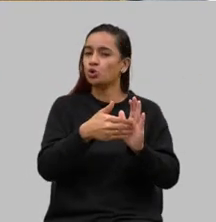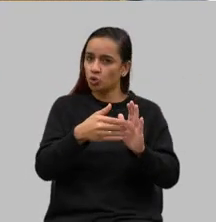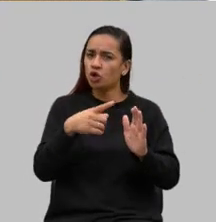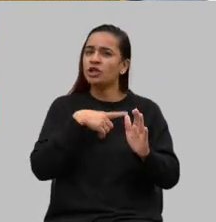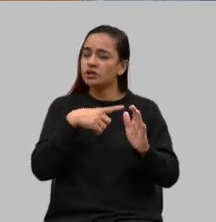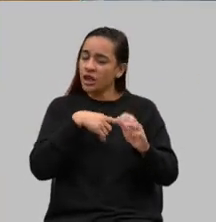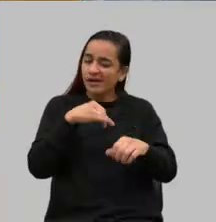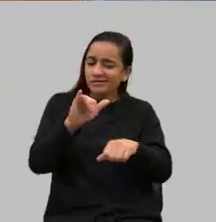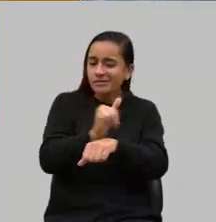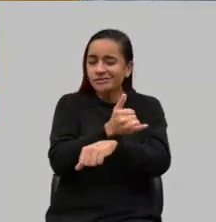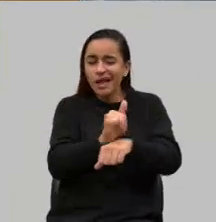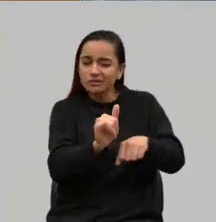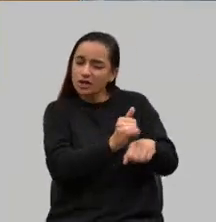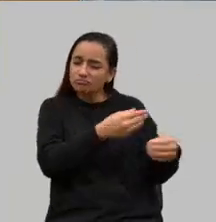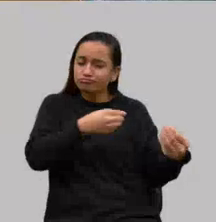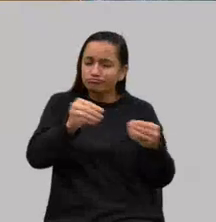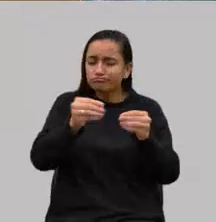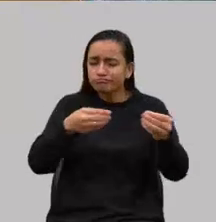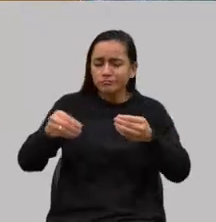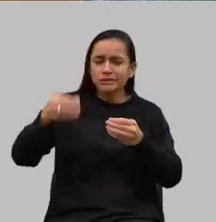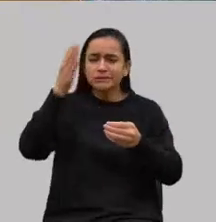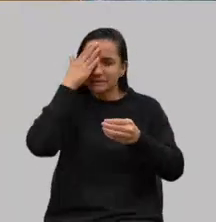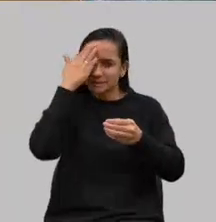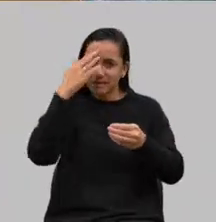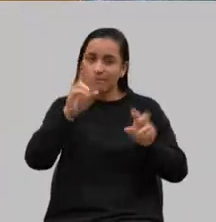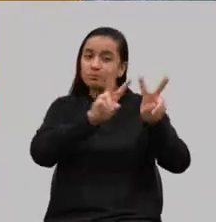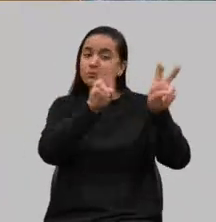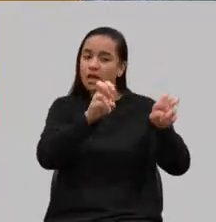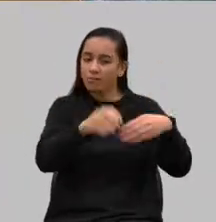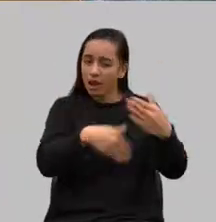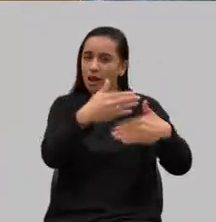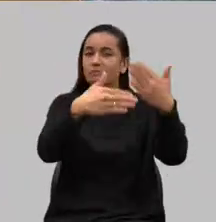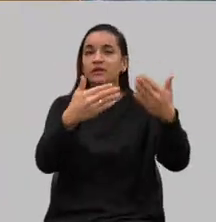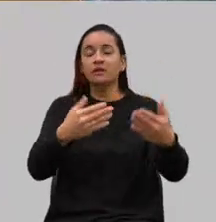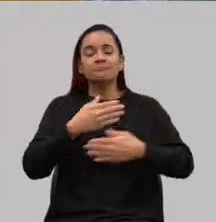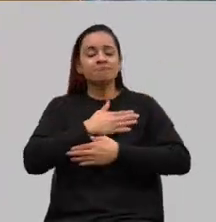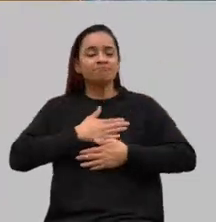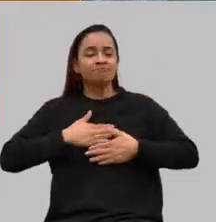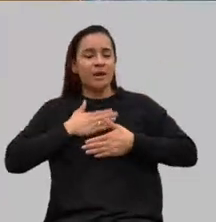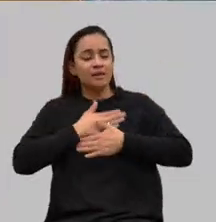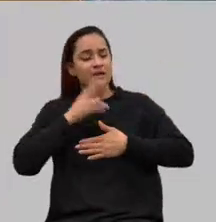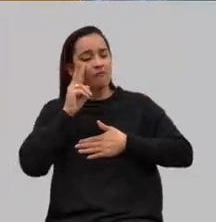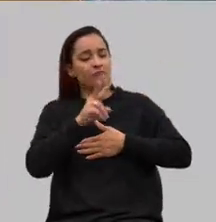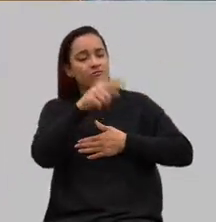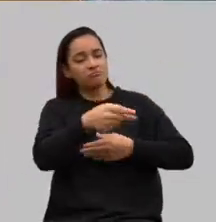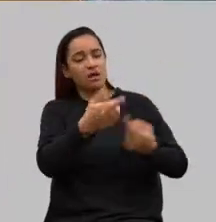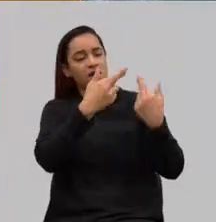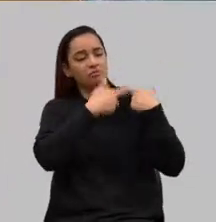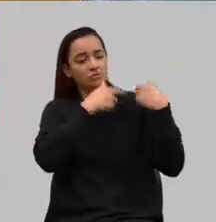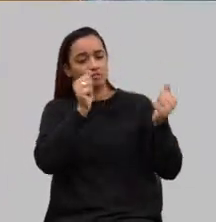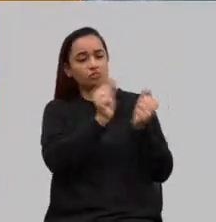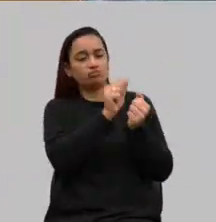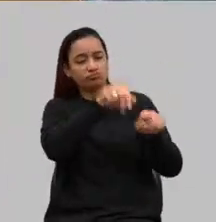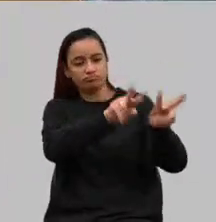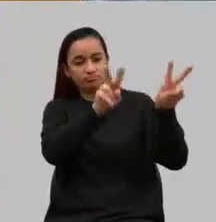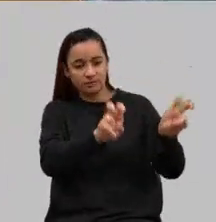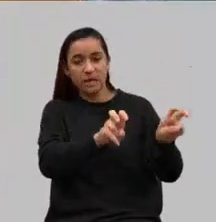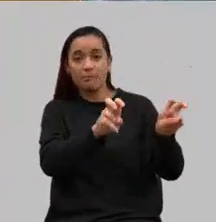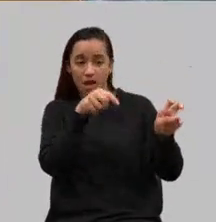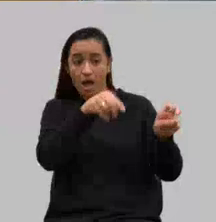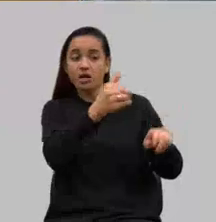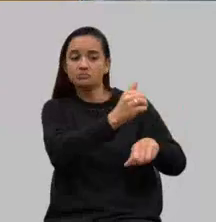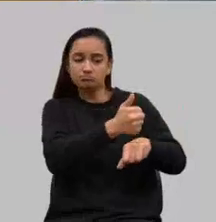levar o tema e é um grande prazer te ver na frente da pasta ver alguém da área na frente da pasta e